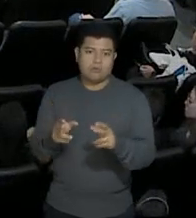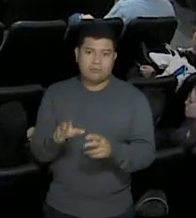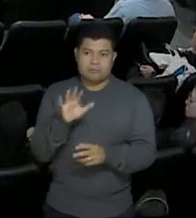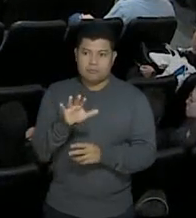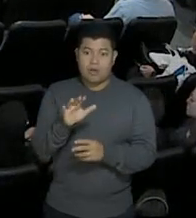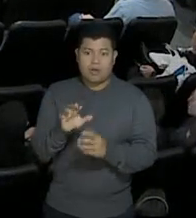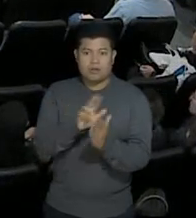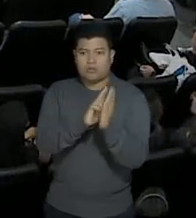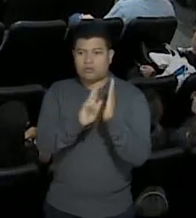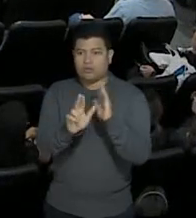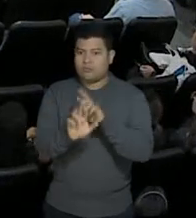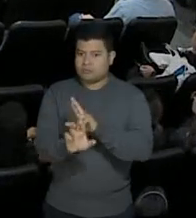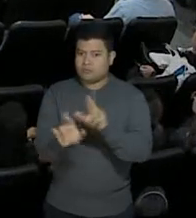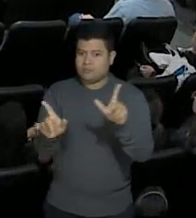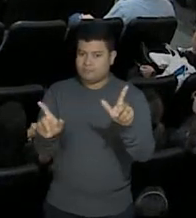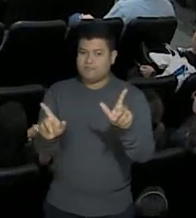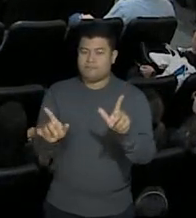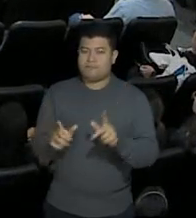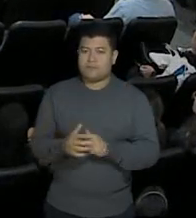nome comercial é outro.